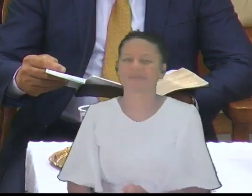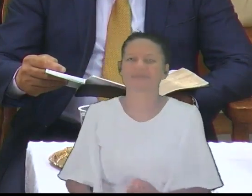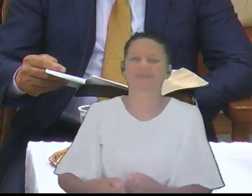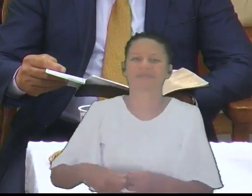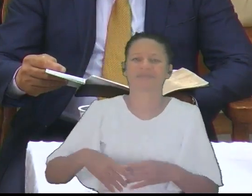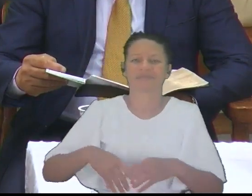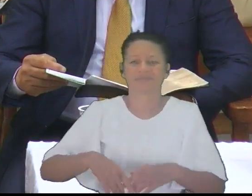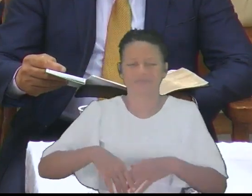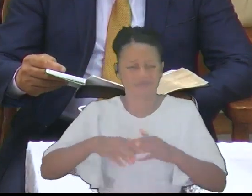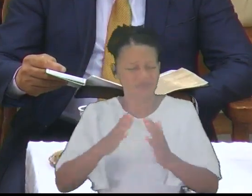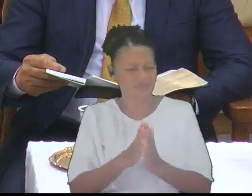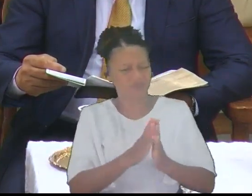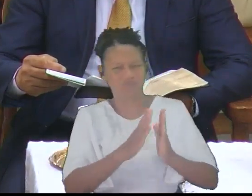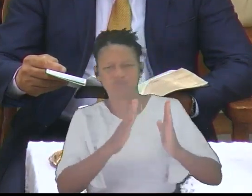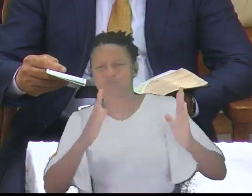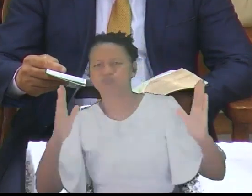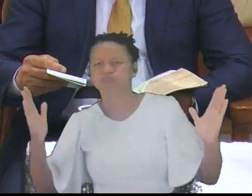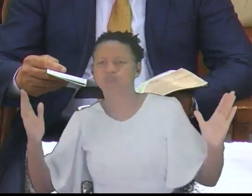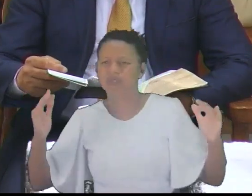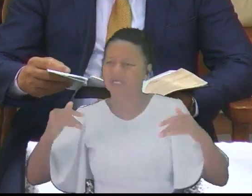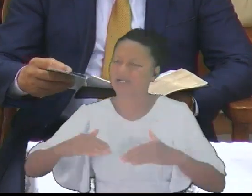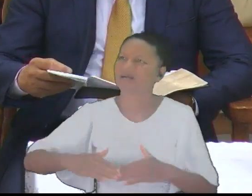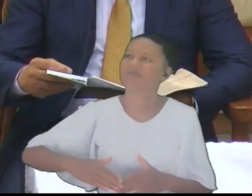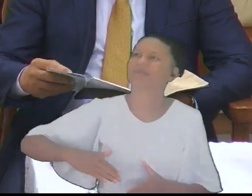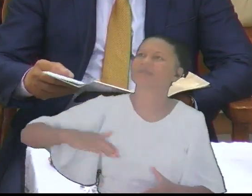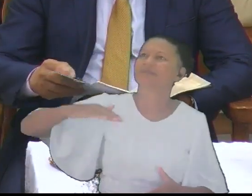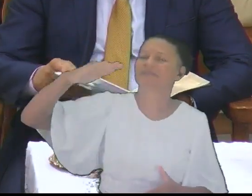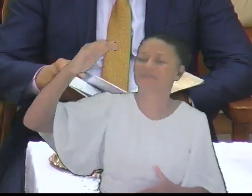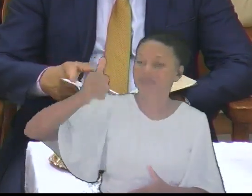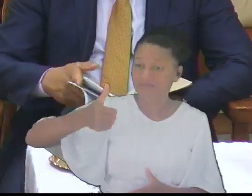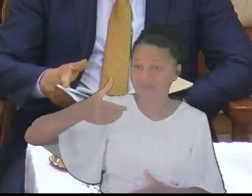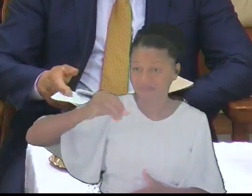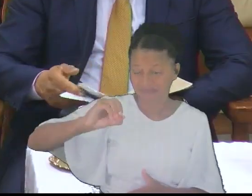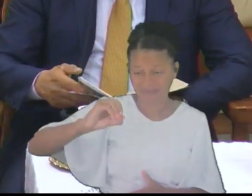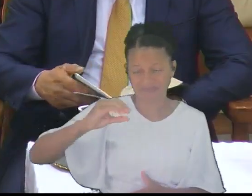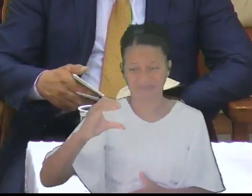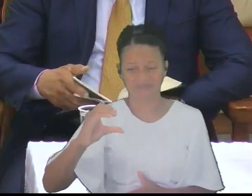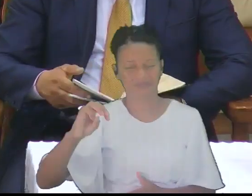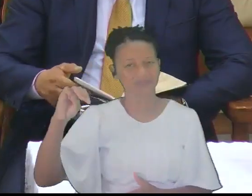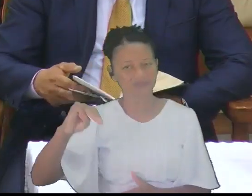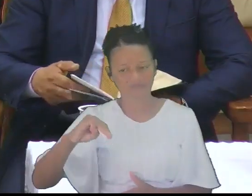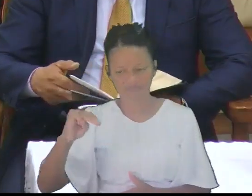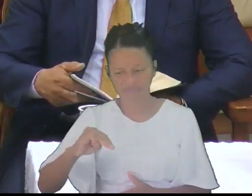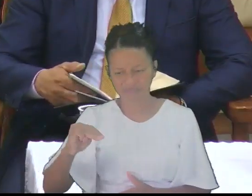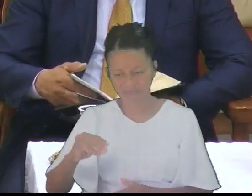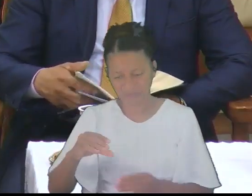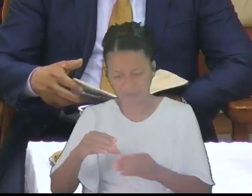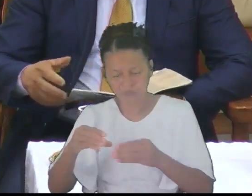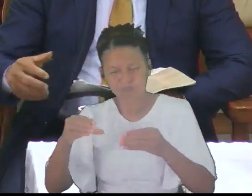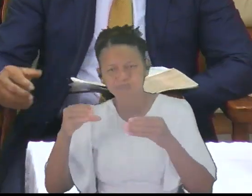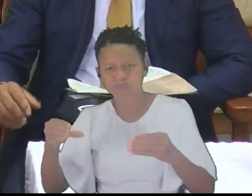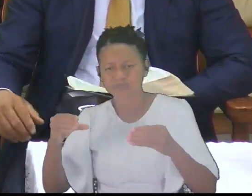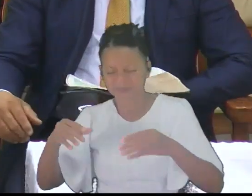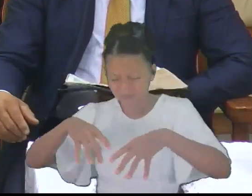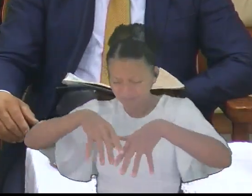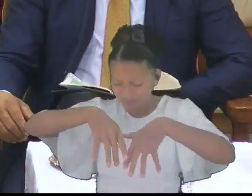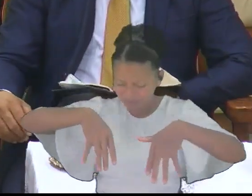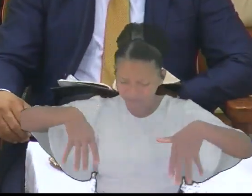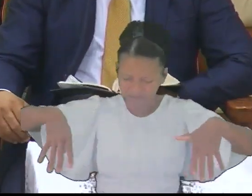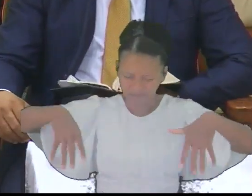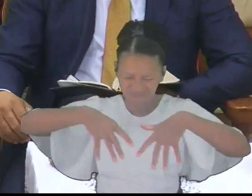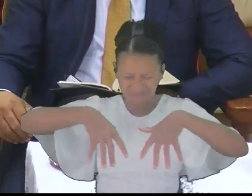num lugar grande, alto, de 10 centímetros de espessura. Irmão, era uma cortina grossa